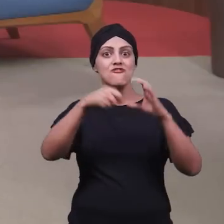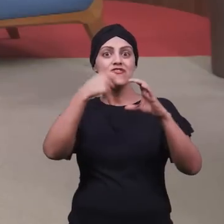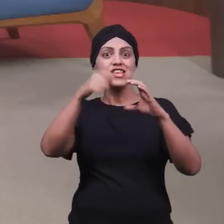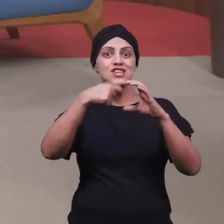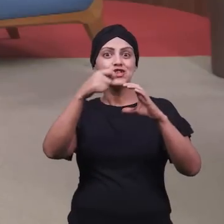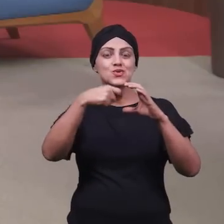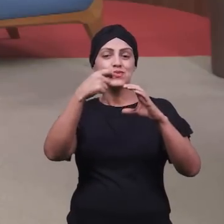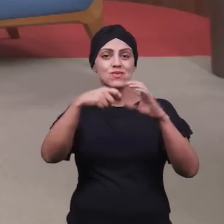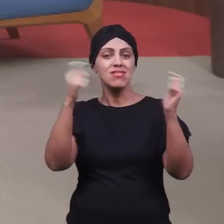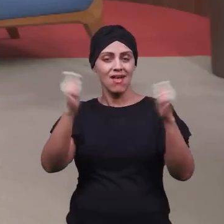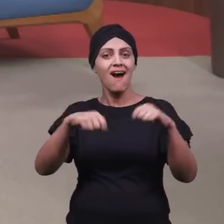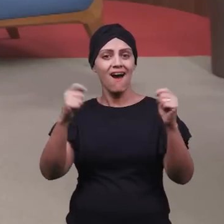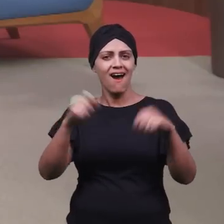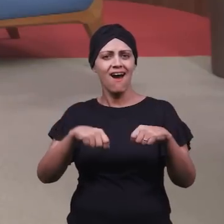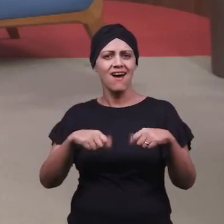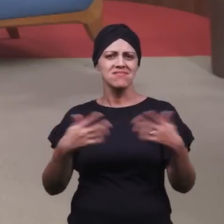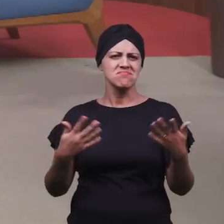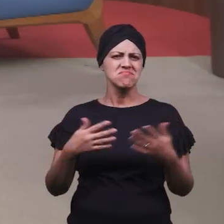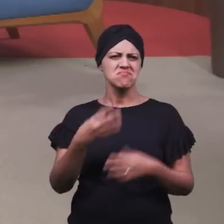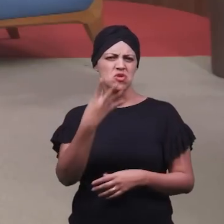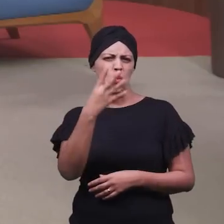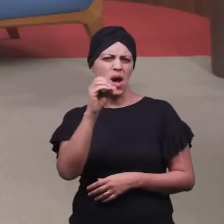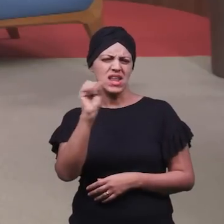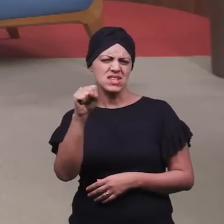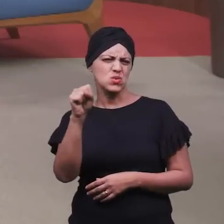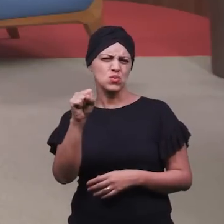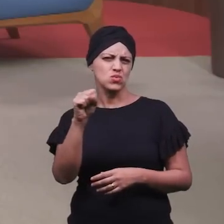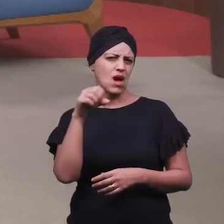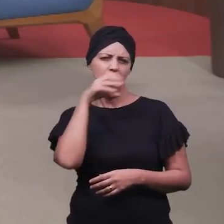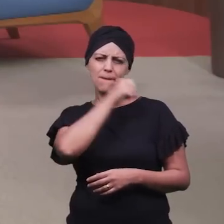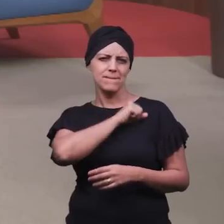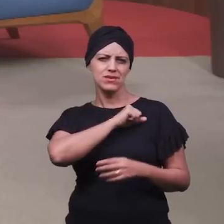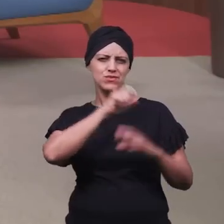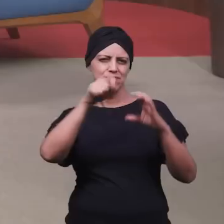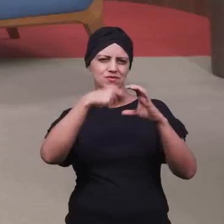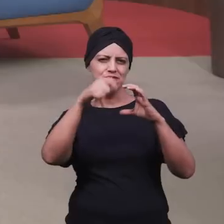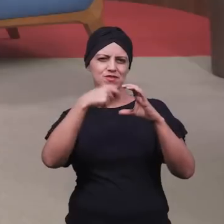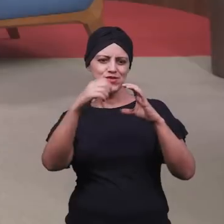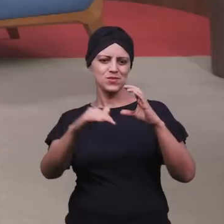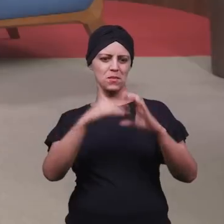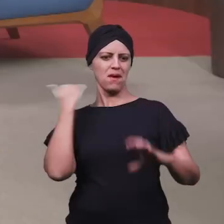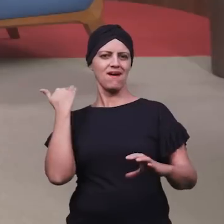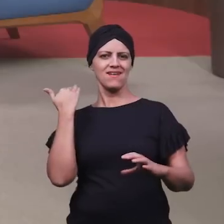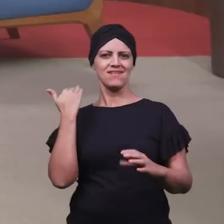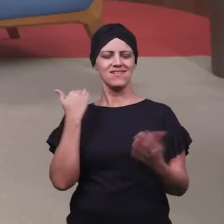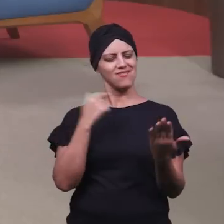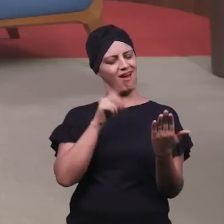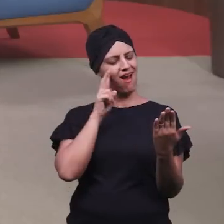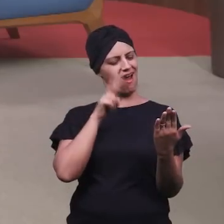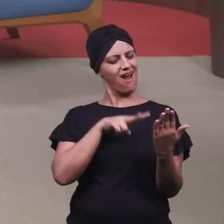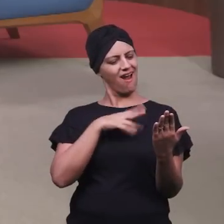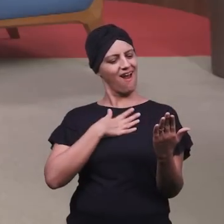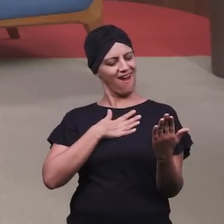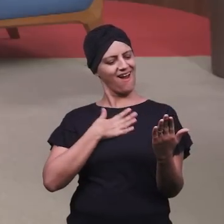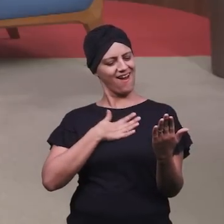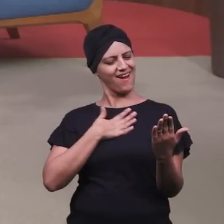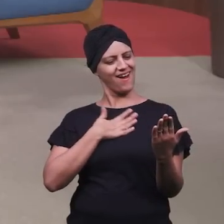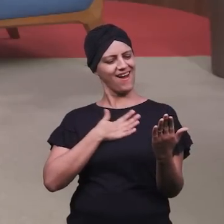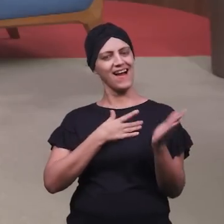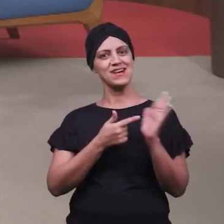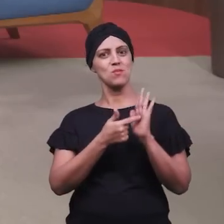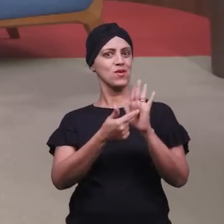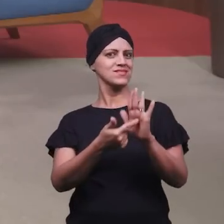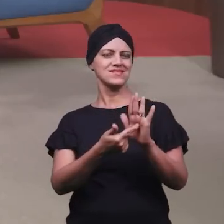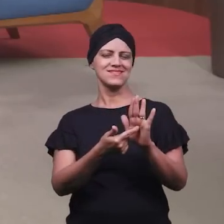um vídeo curtinho, até 30 segundos, 40 segundos no máximo. Você manda para a gente e a gente vai ter o prazer de mostrar